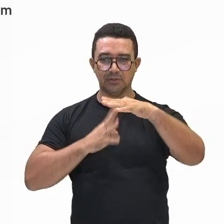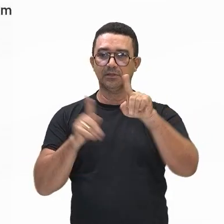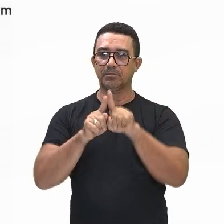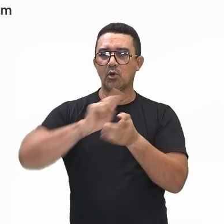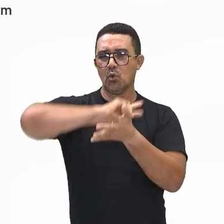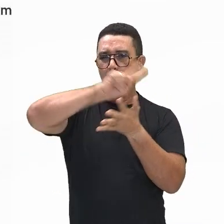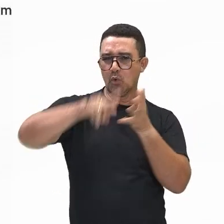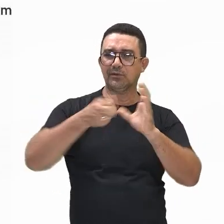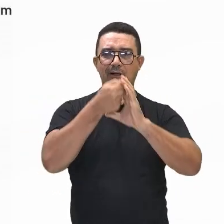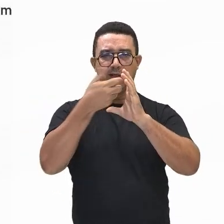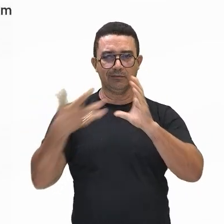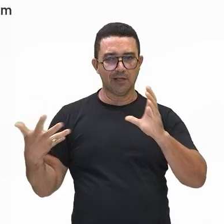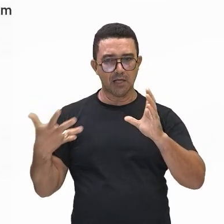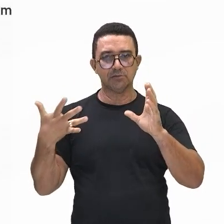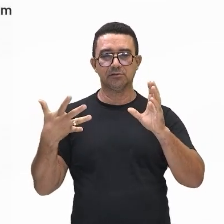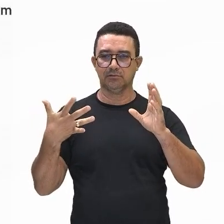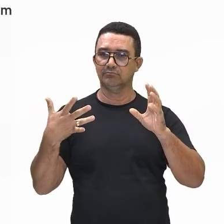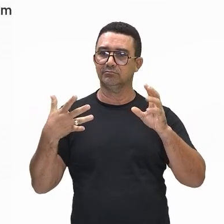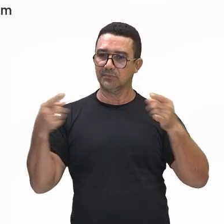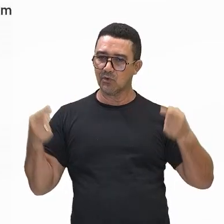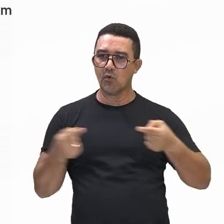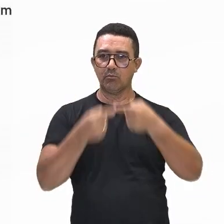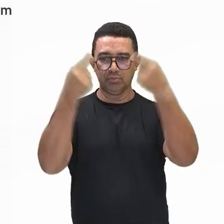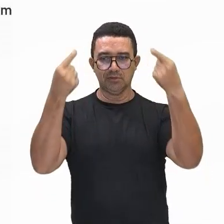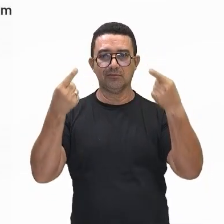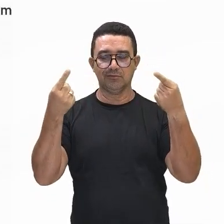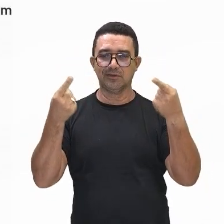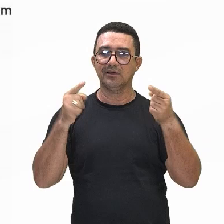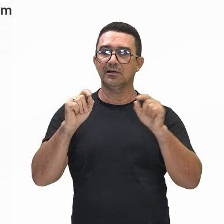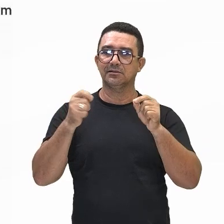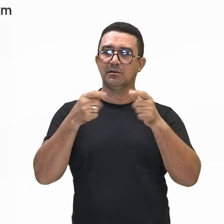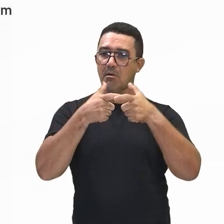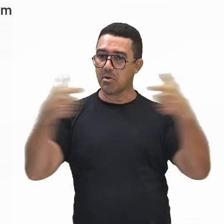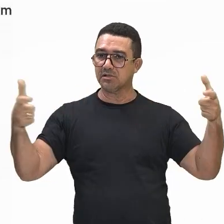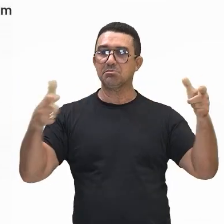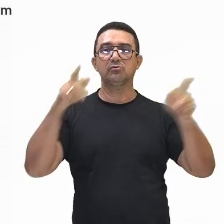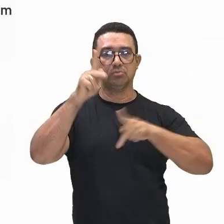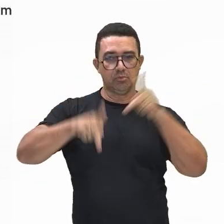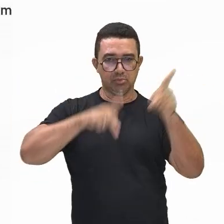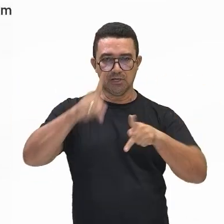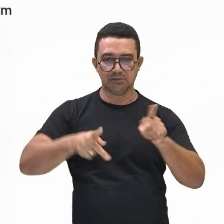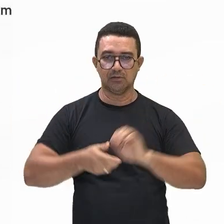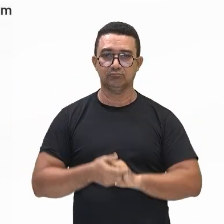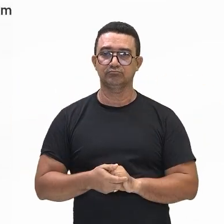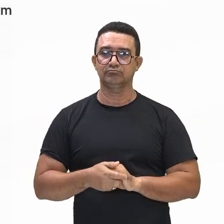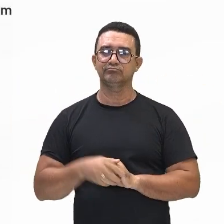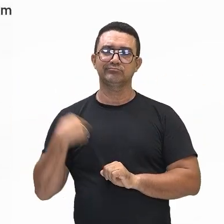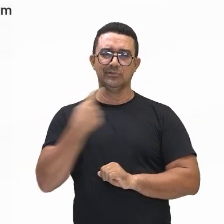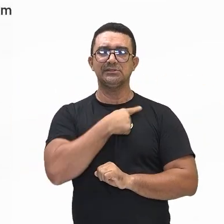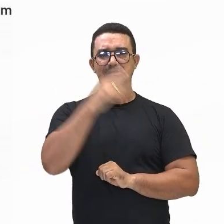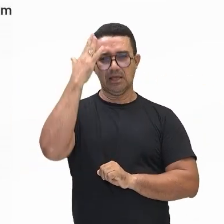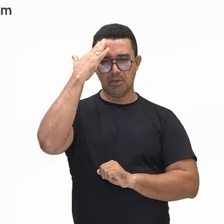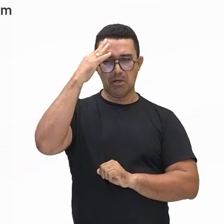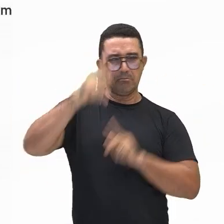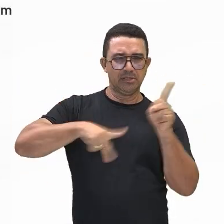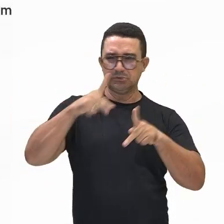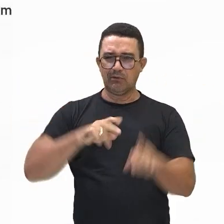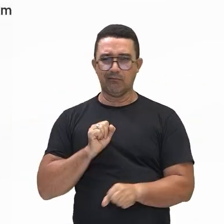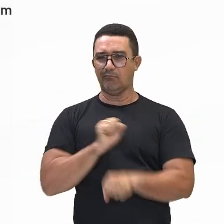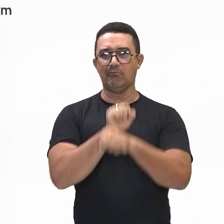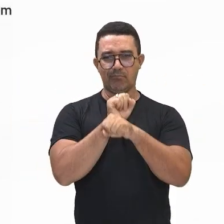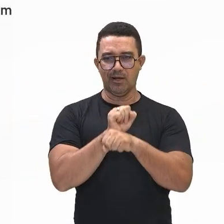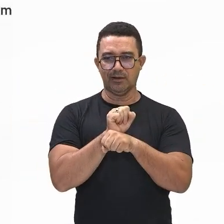aspectos vinculados toda essa dinâmica populacional, porque a gente observa, a gente estuda aqui, as pessoas elas não param.